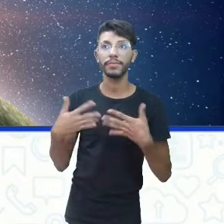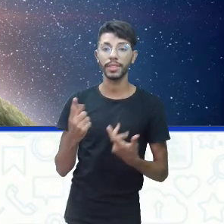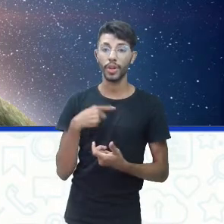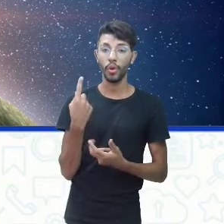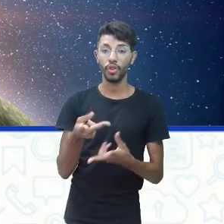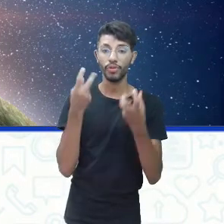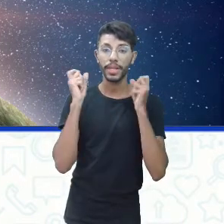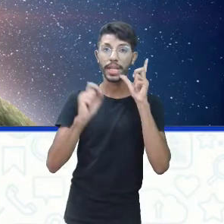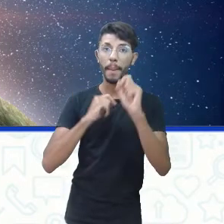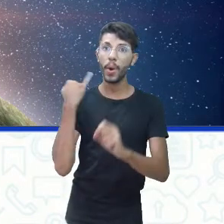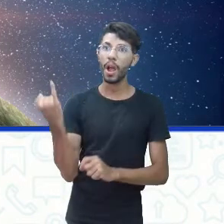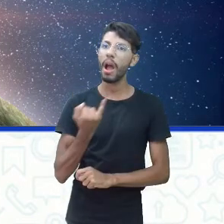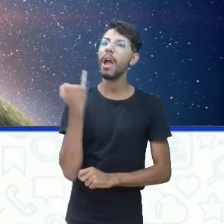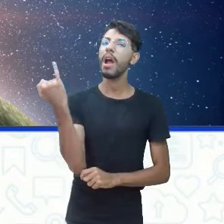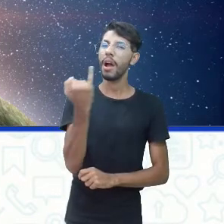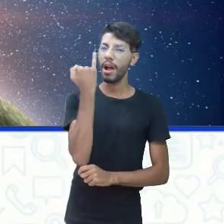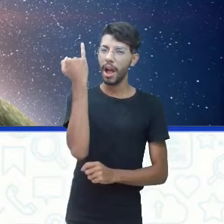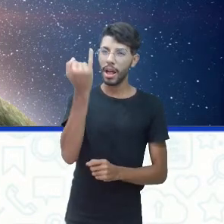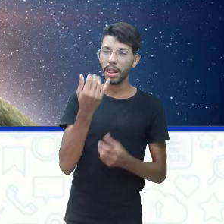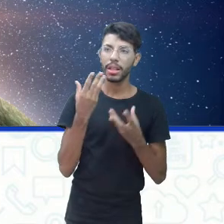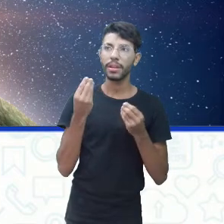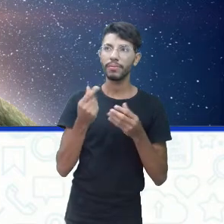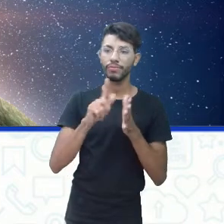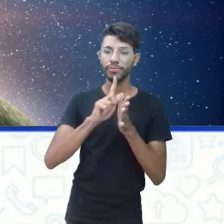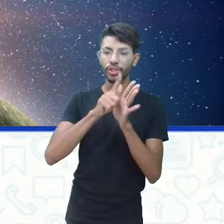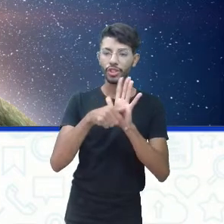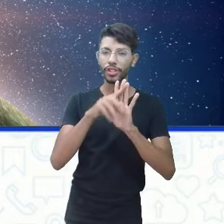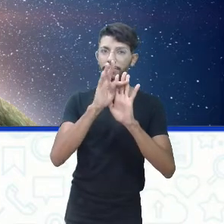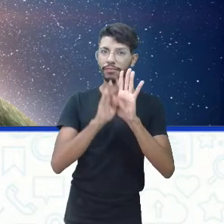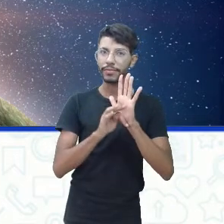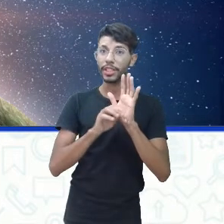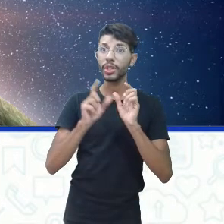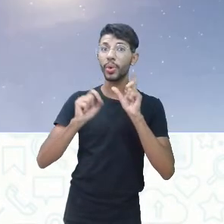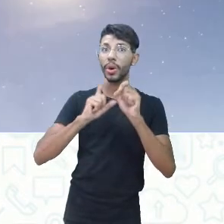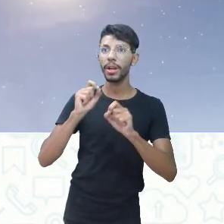grande importância, não é, desse gênero, ele ensina.